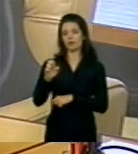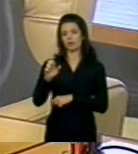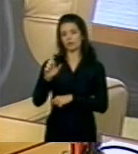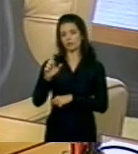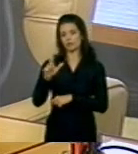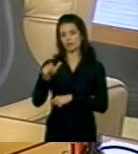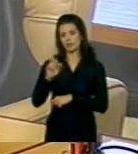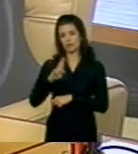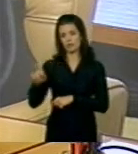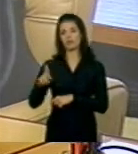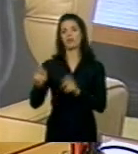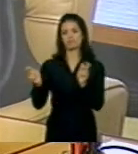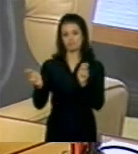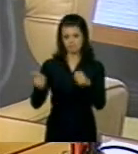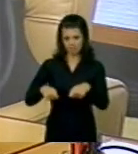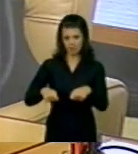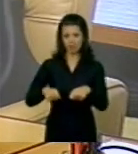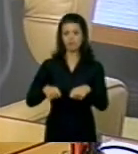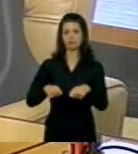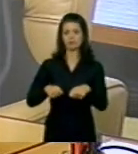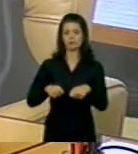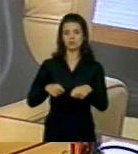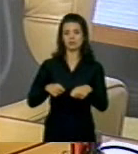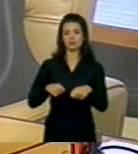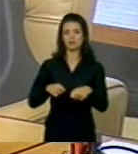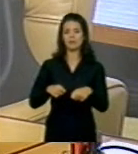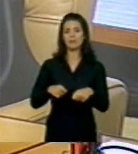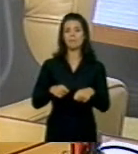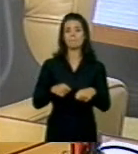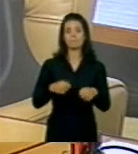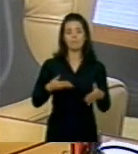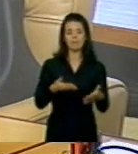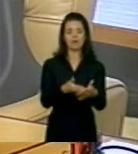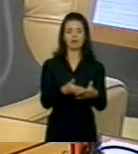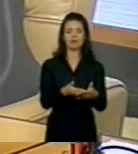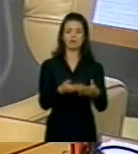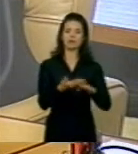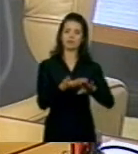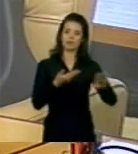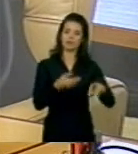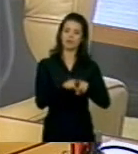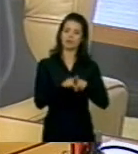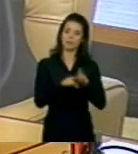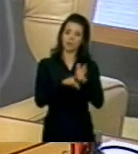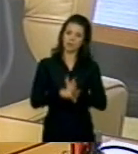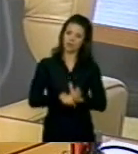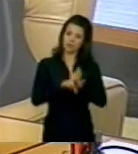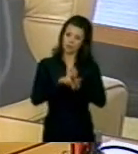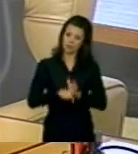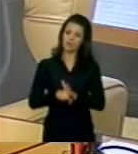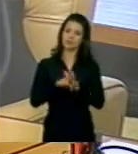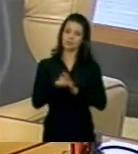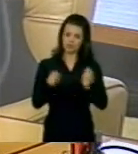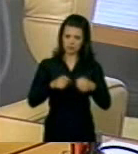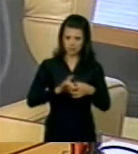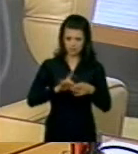tutela da ordem pública, que visa impedir a reiteração delitiva, bem como a tutela da investigação, que busca a elucidação